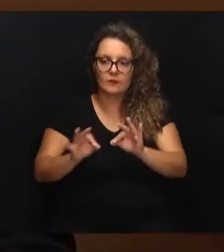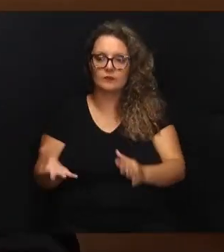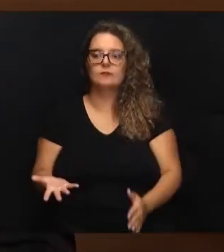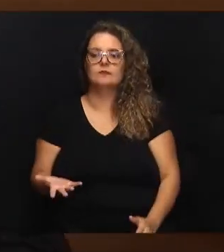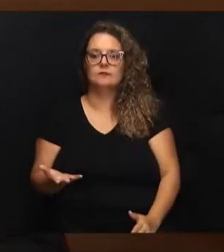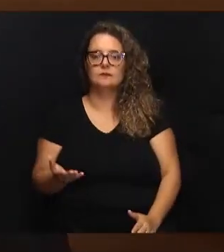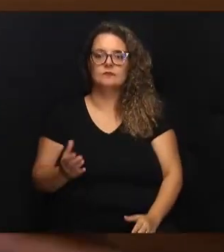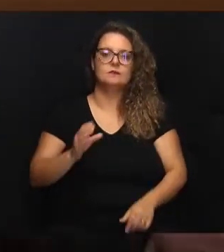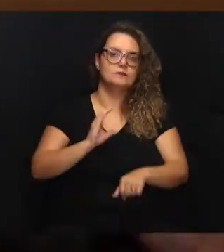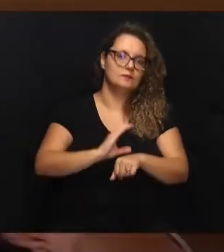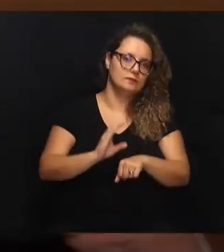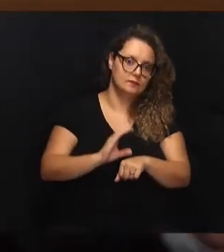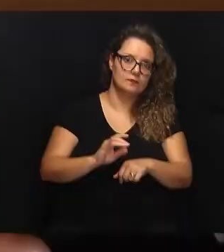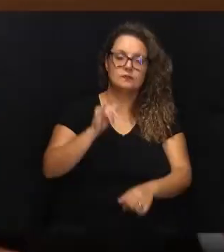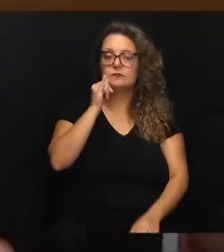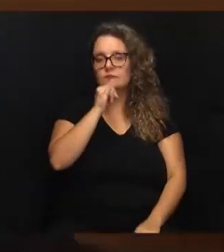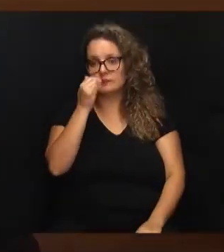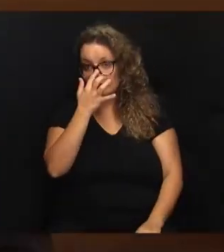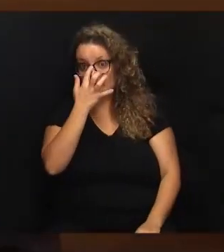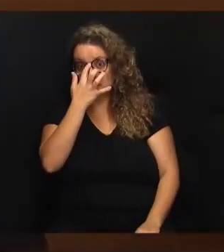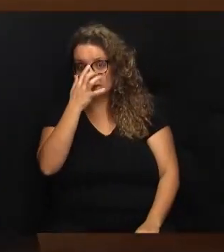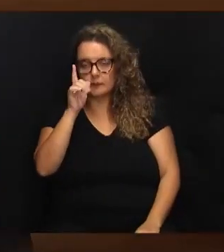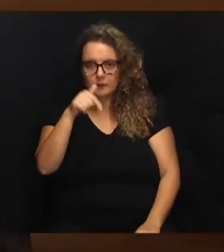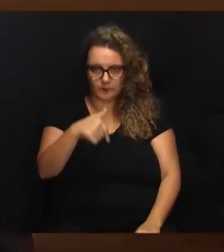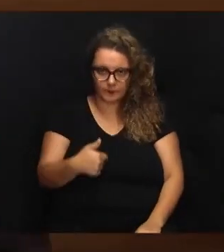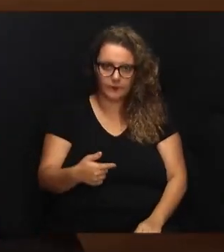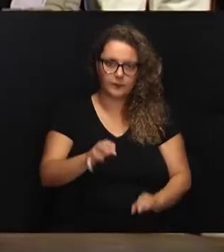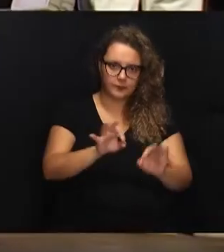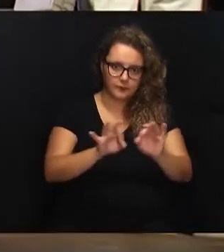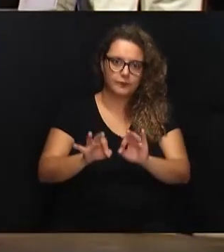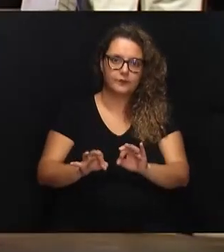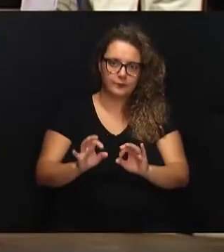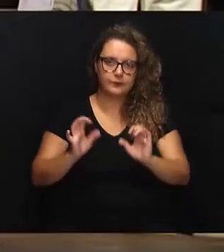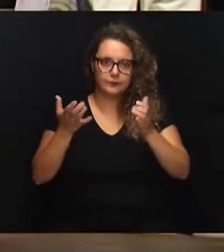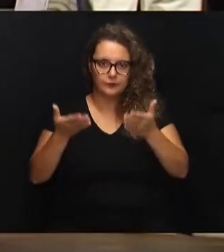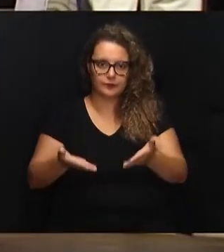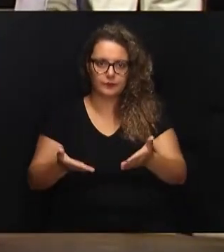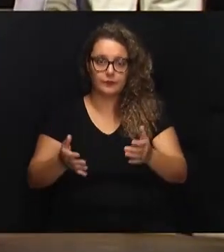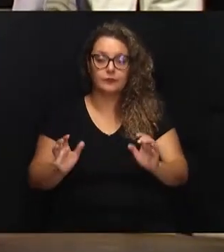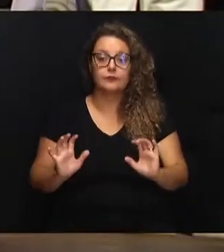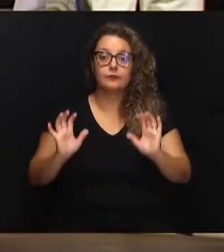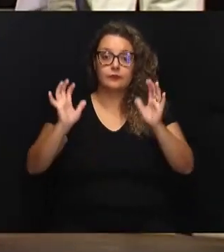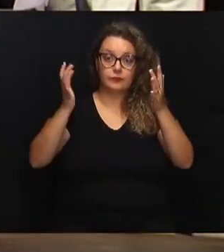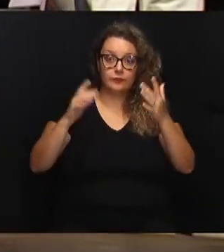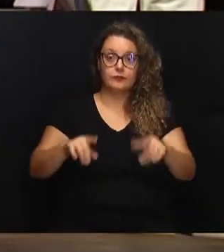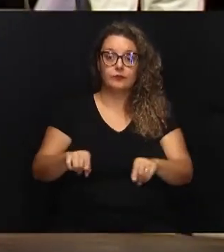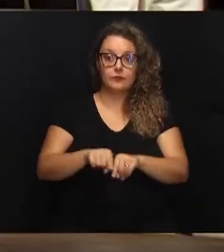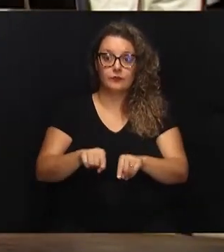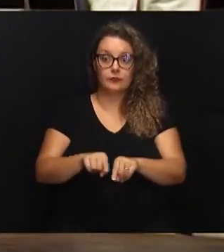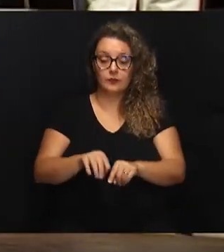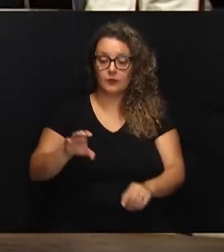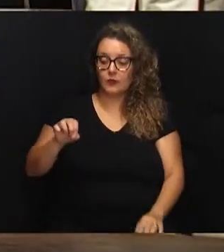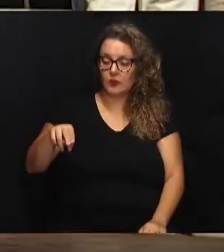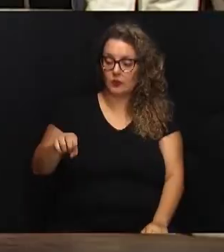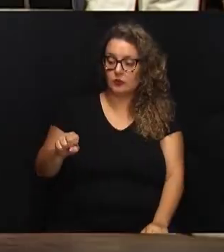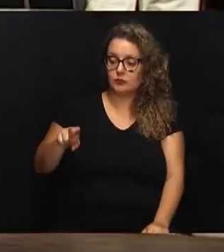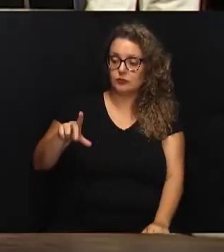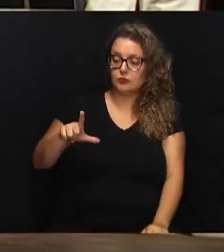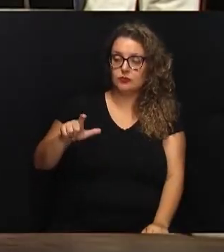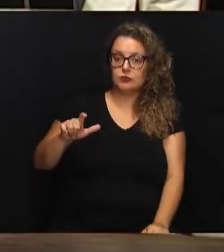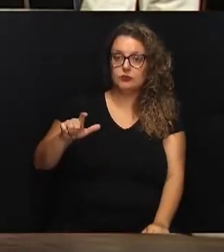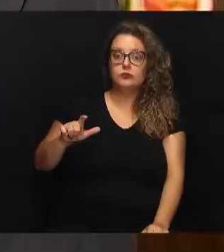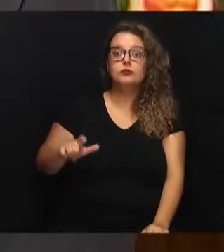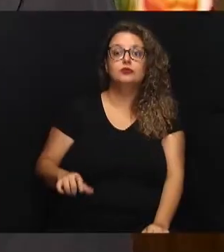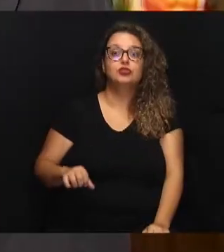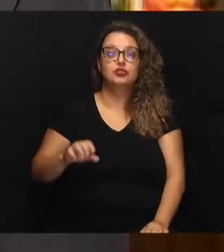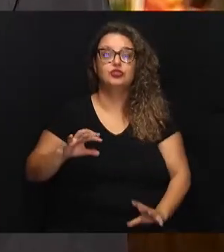concurso de italiano, e é uma das organizadoras desse evento. A cerimônia também contou com o cônsul-geral da Itália em São Paulo,